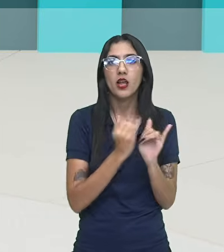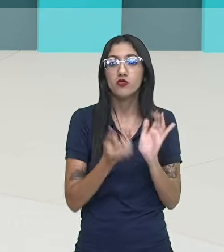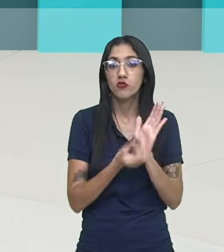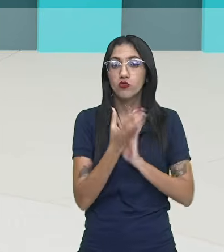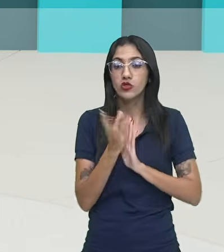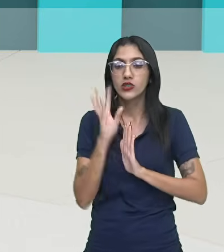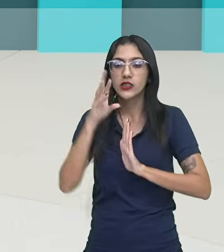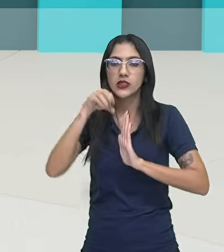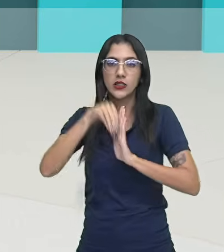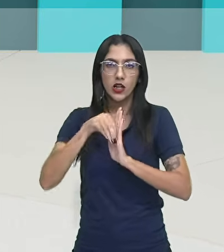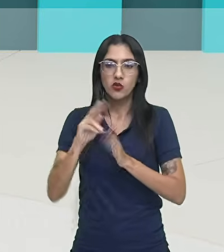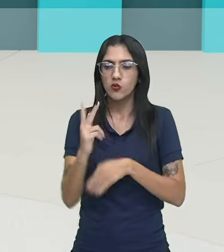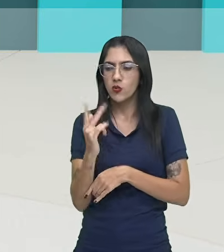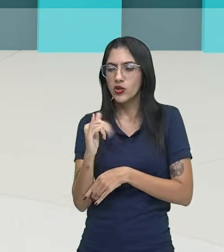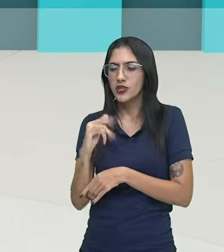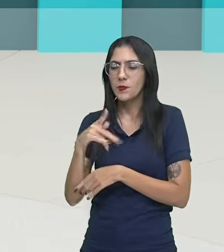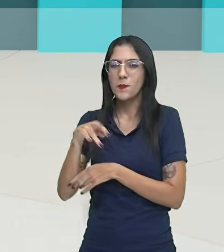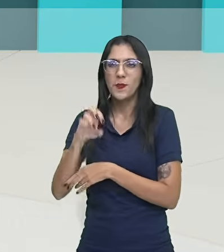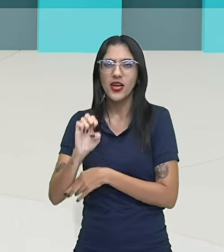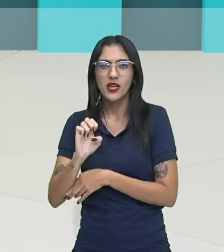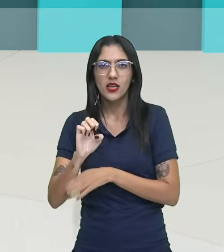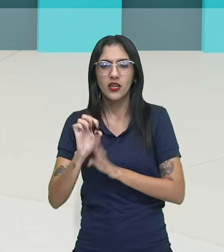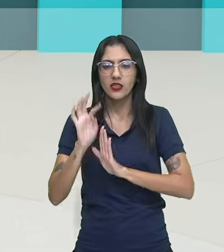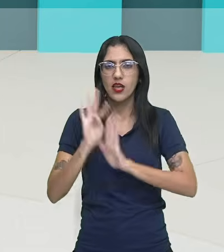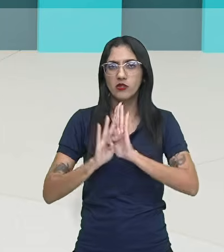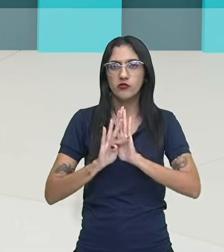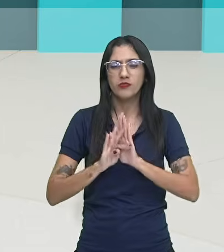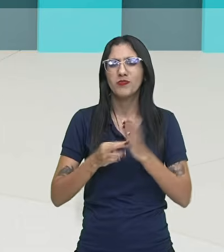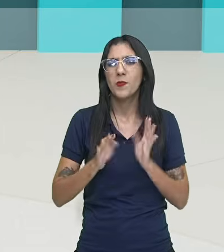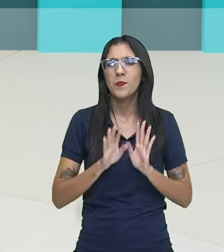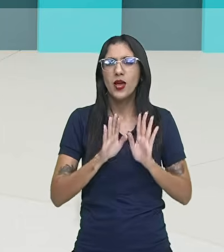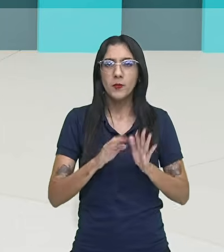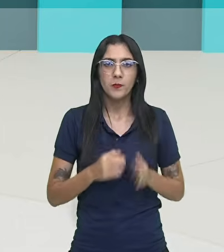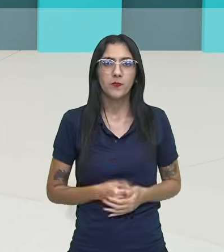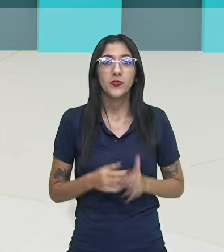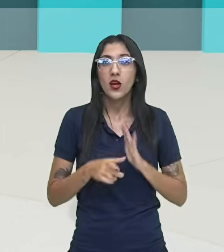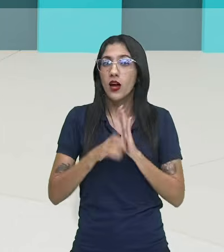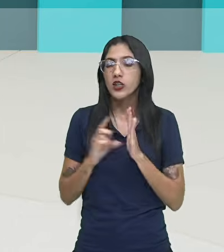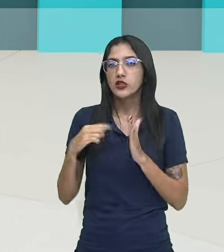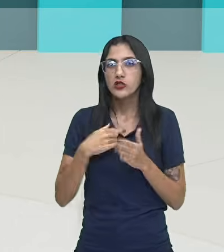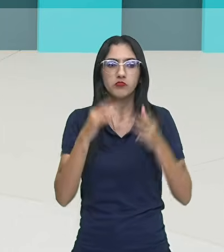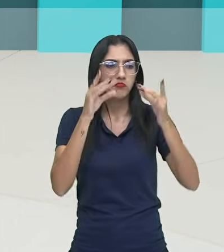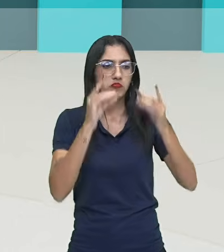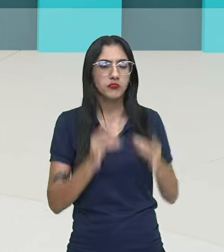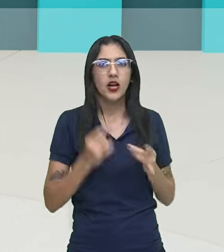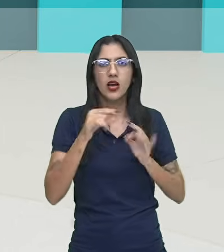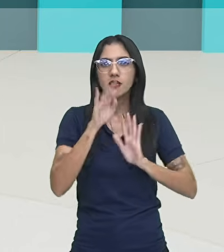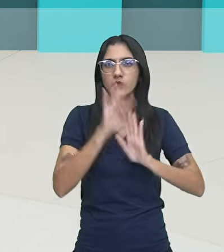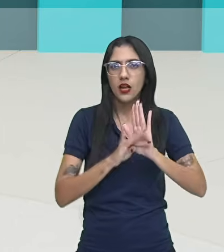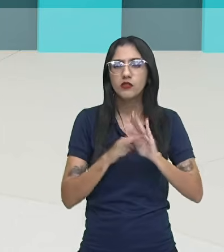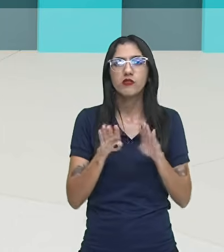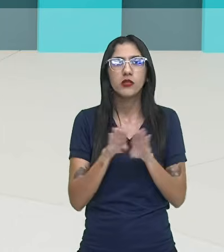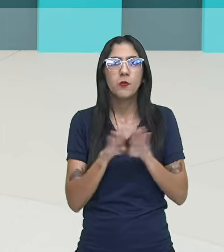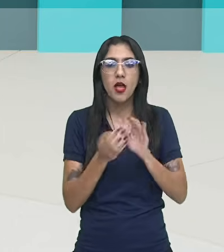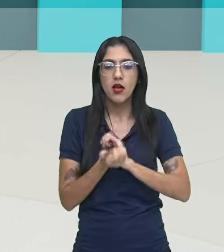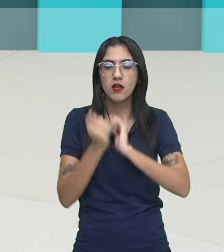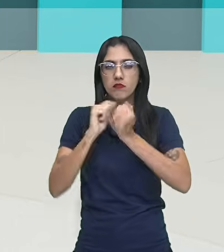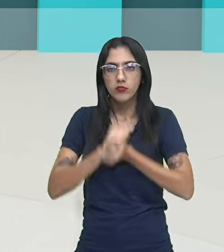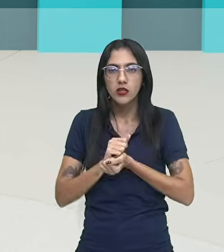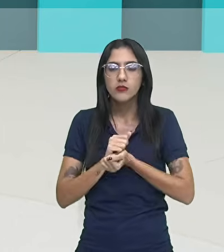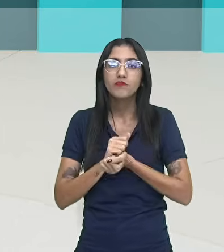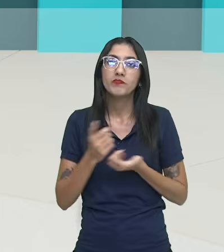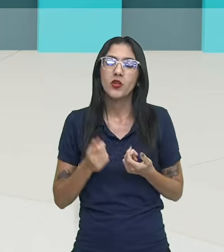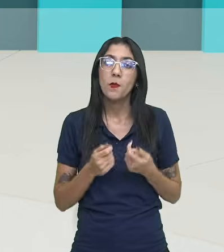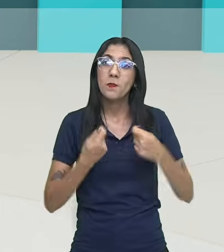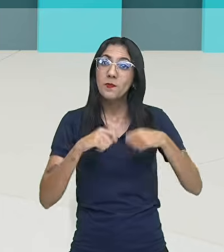internet dentro do hipertexto. Antes de nós entendermos os textos que se voltam para o hipertexto,